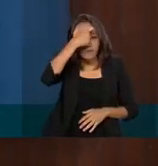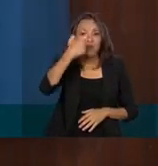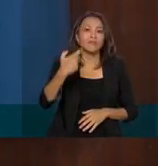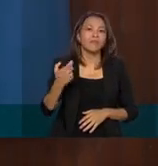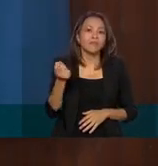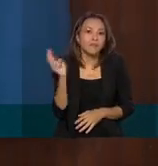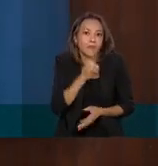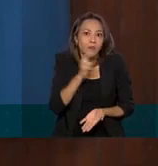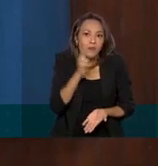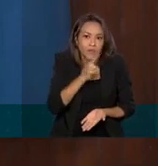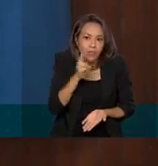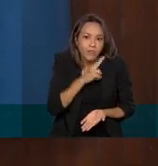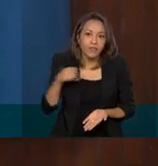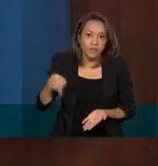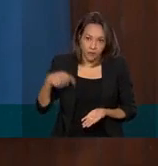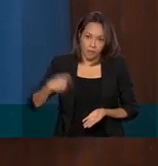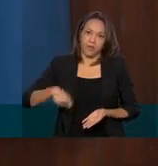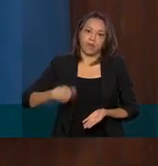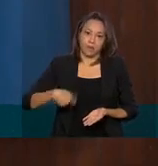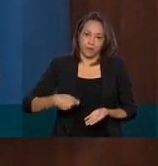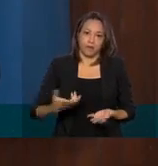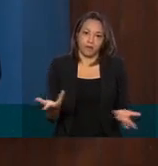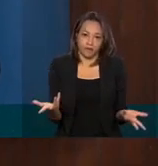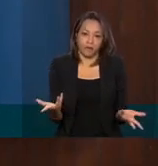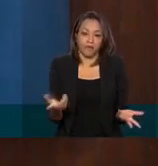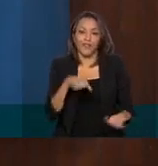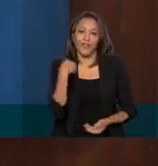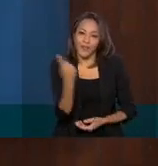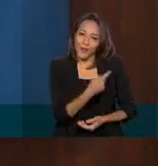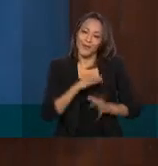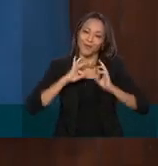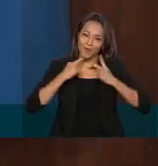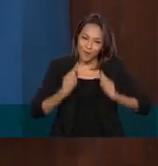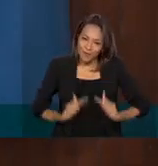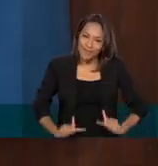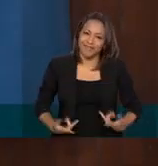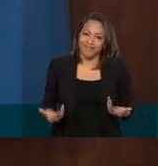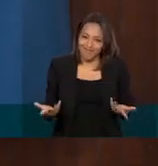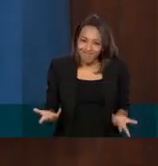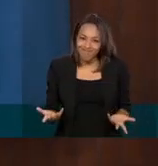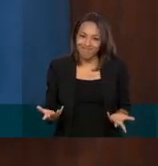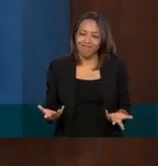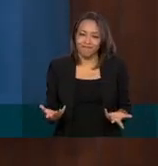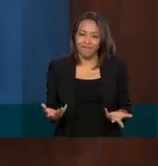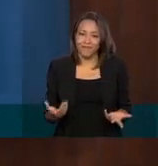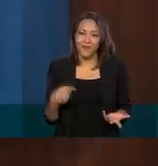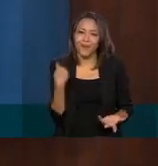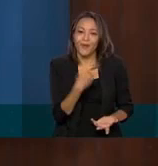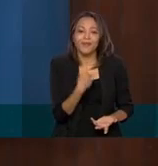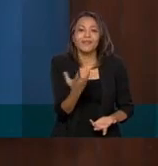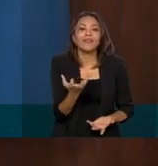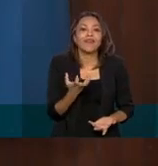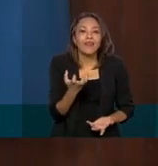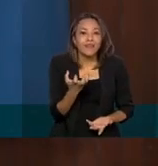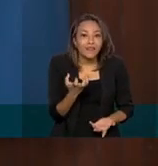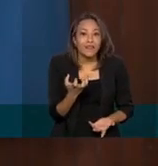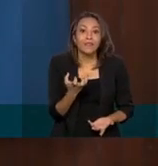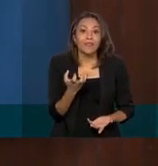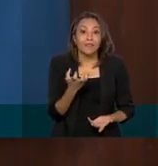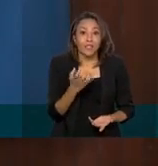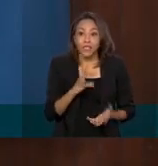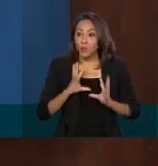de urgência que o caso requer. E somos humanos, queremos que os produtos que